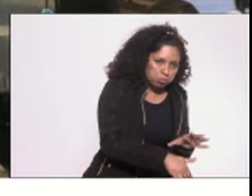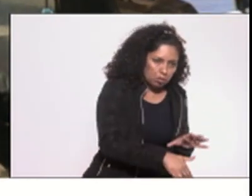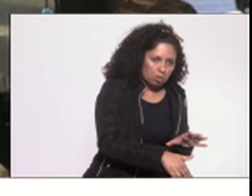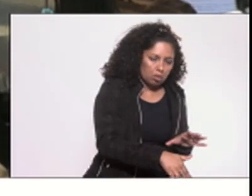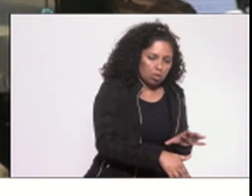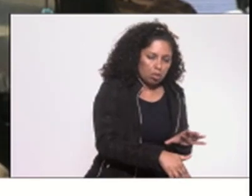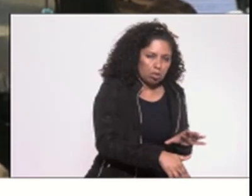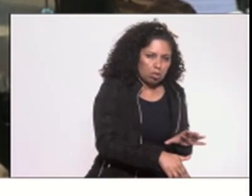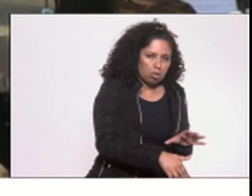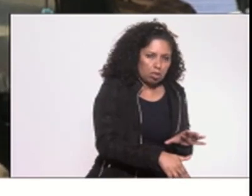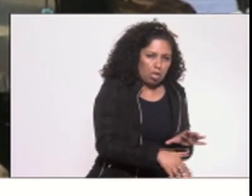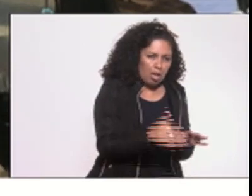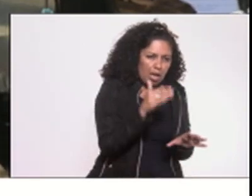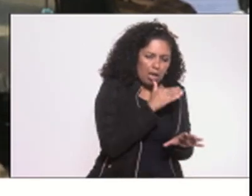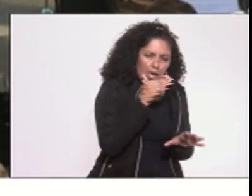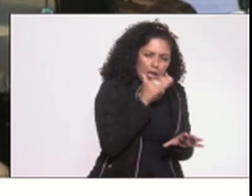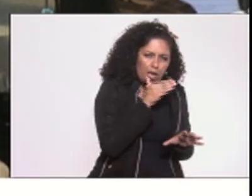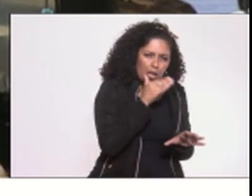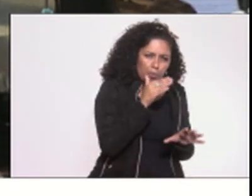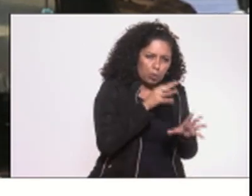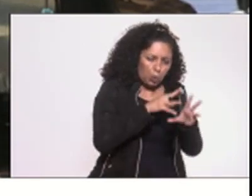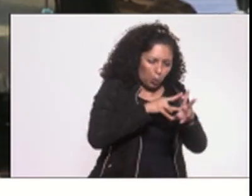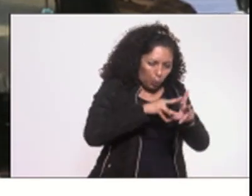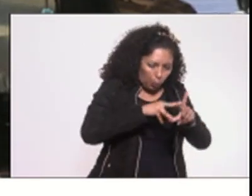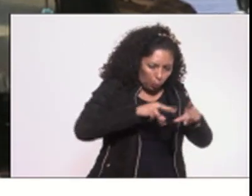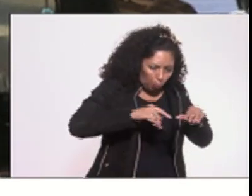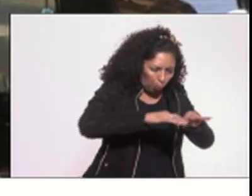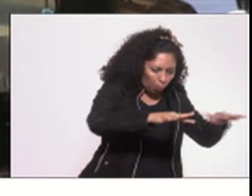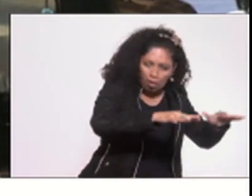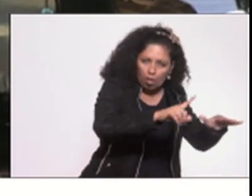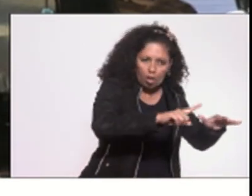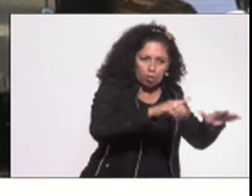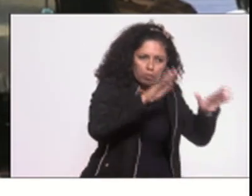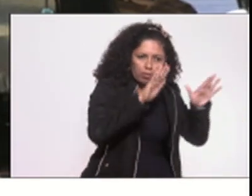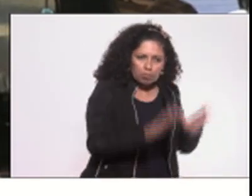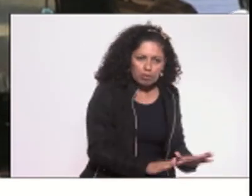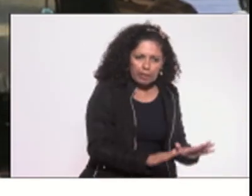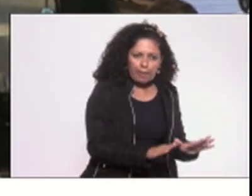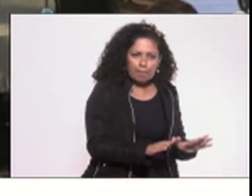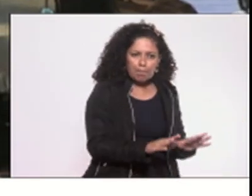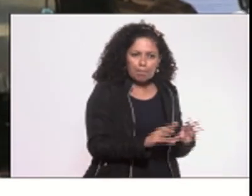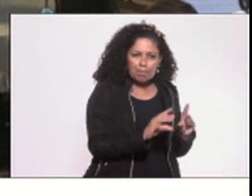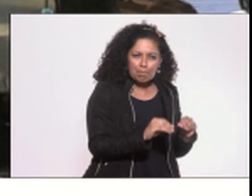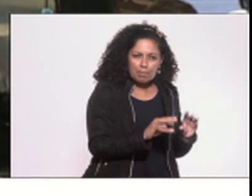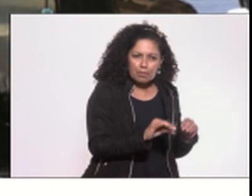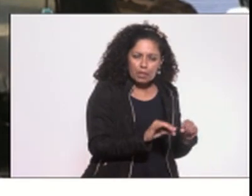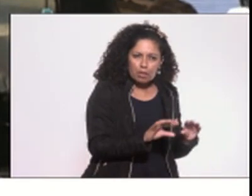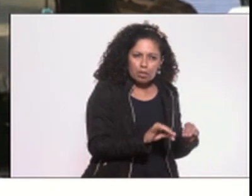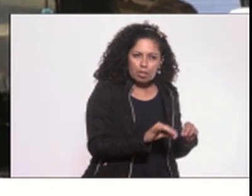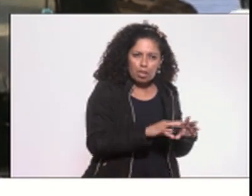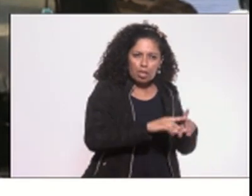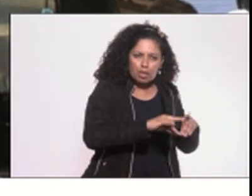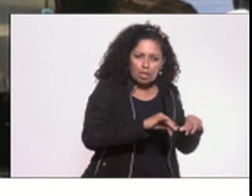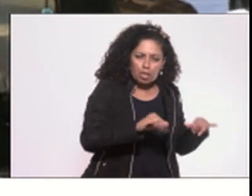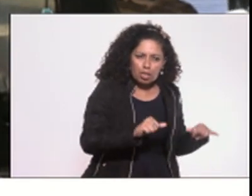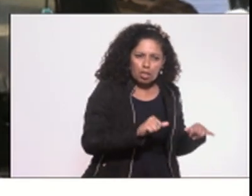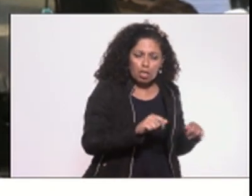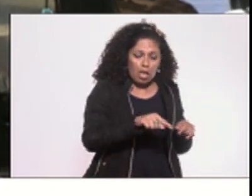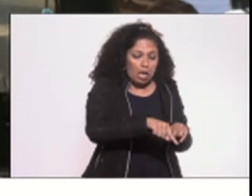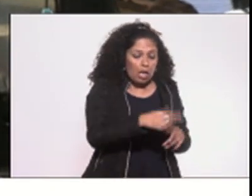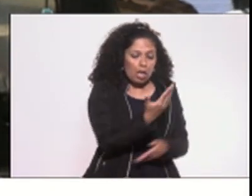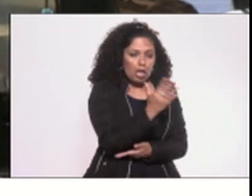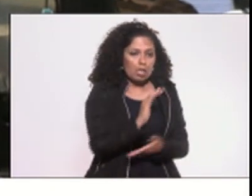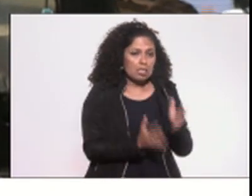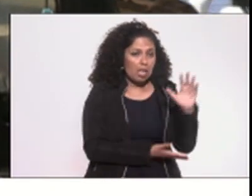invés de rapidamente se dispersar, ele mantém essa umidade no solo, fazendo com que as plantas